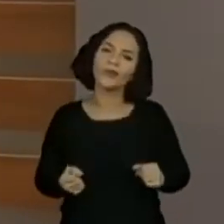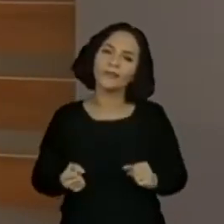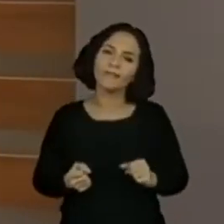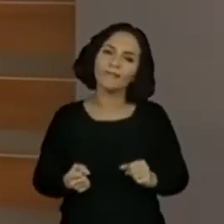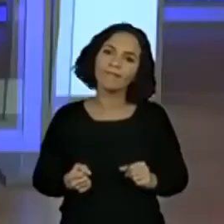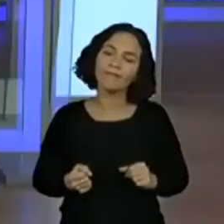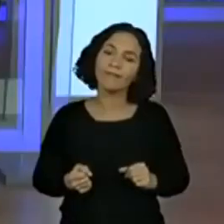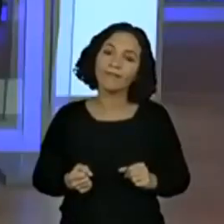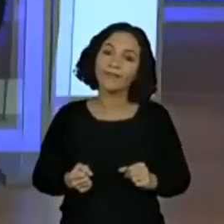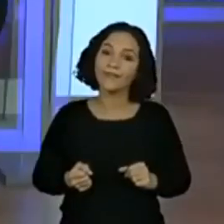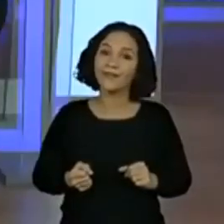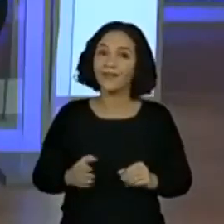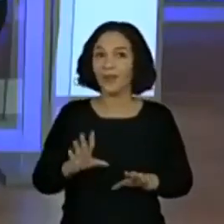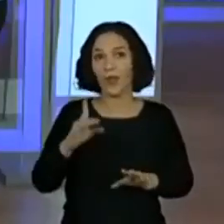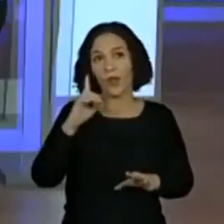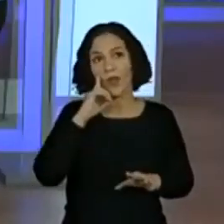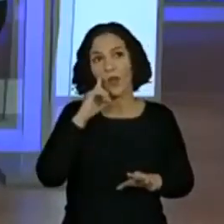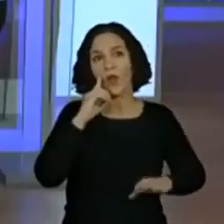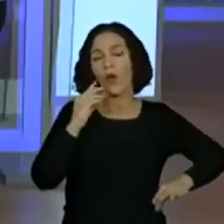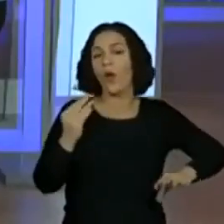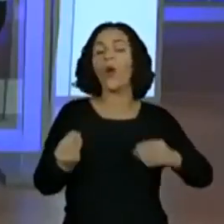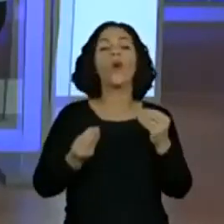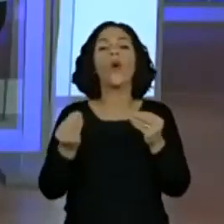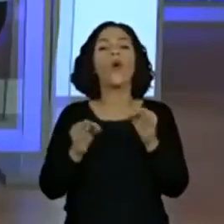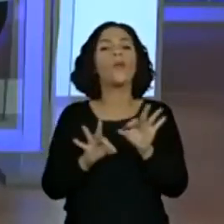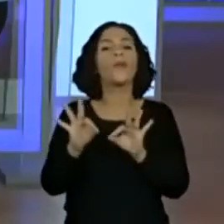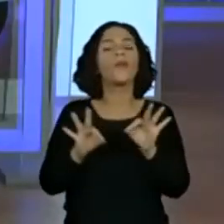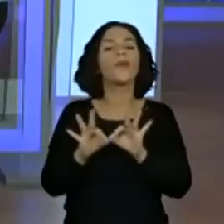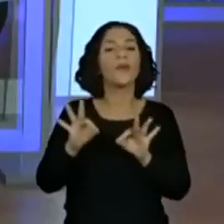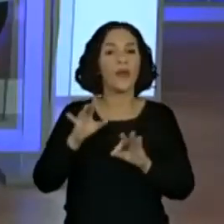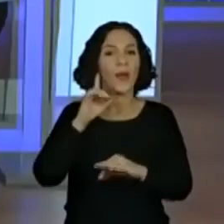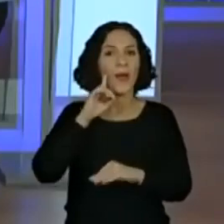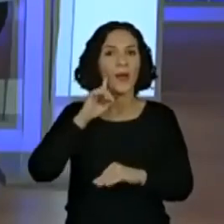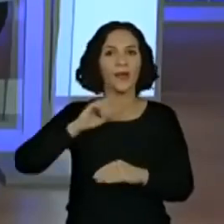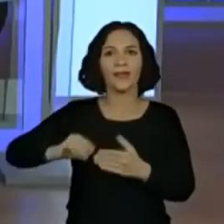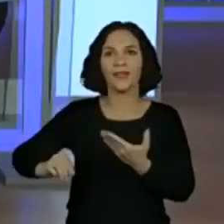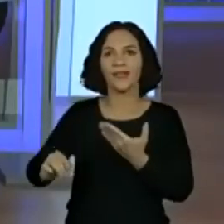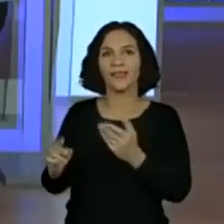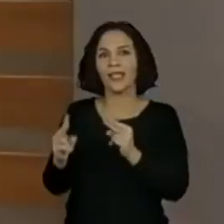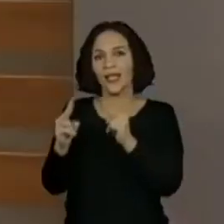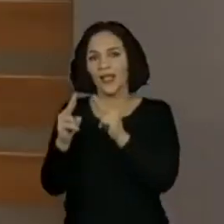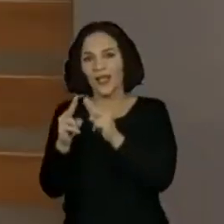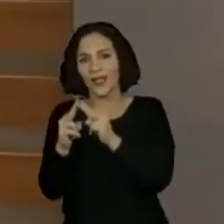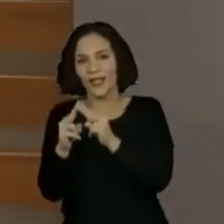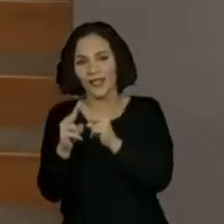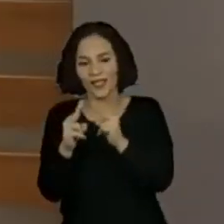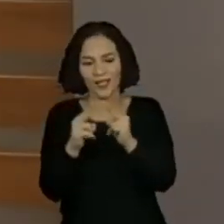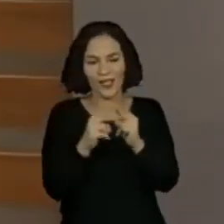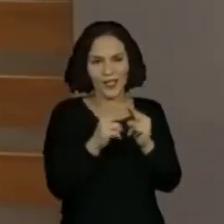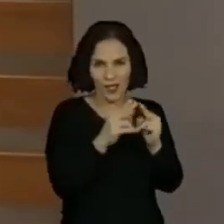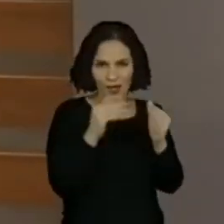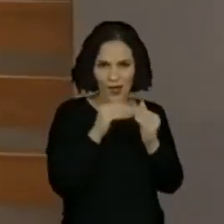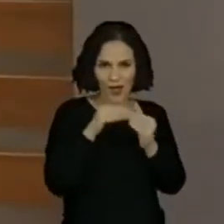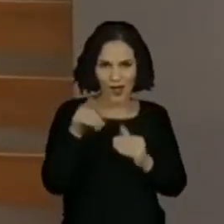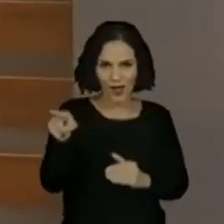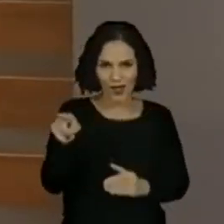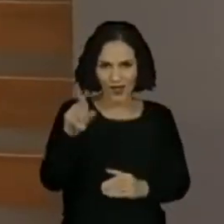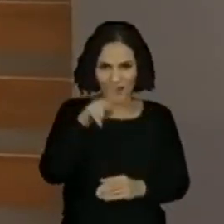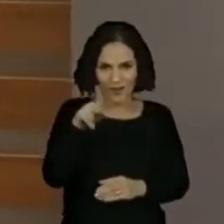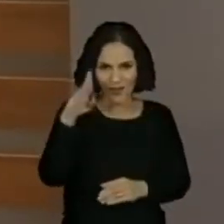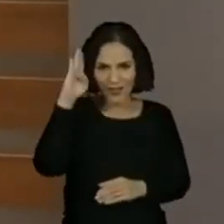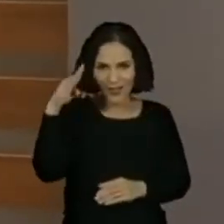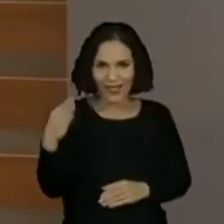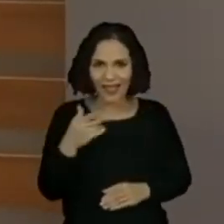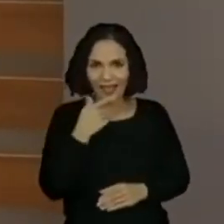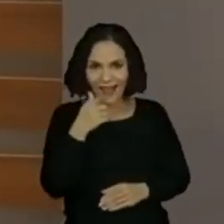ele está organizado? Primeiro, como ele está organizado? Ele está organizado de dois em dois. Ah, vocês concordam com a professora Kelly que a coleção